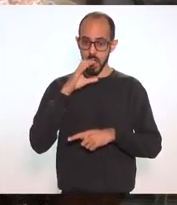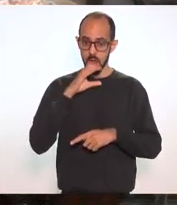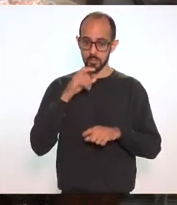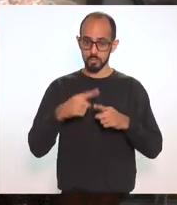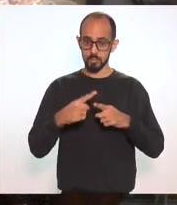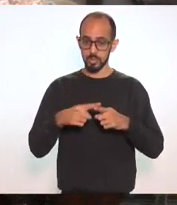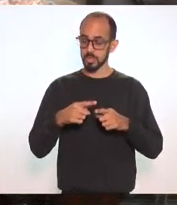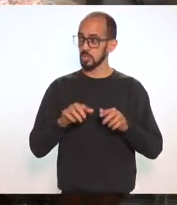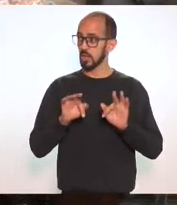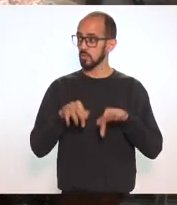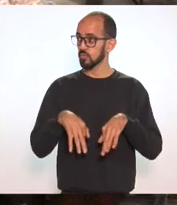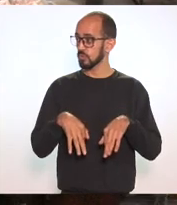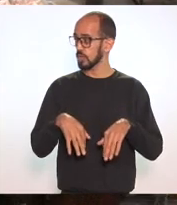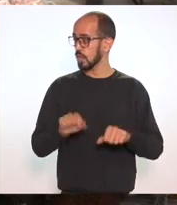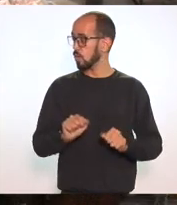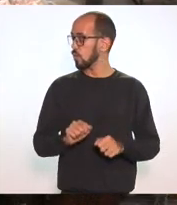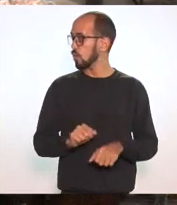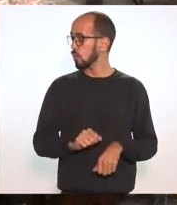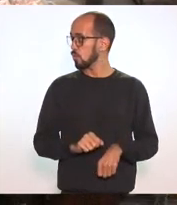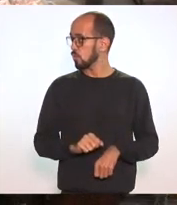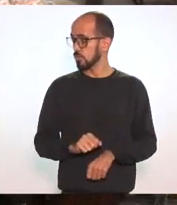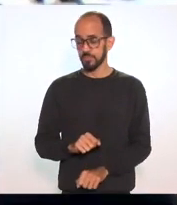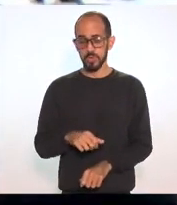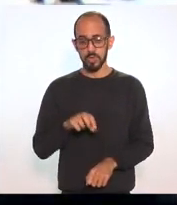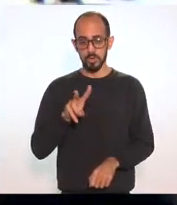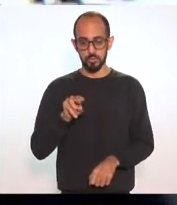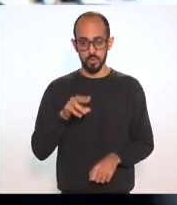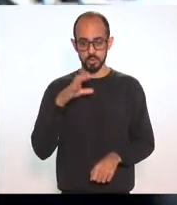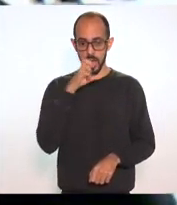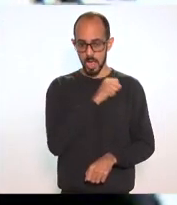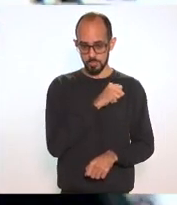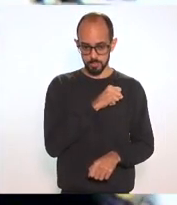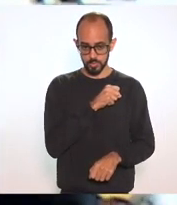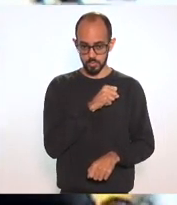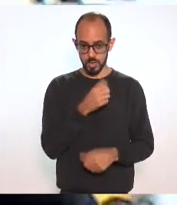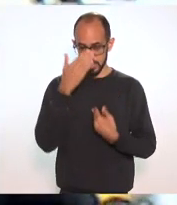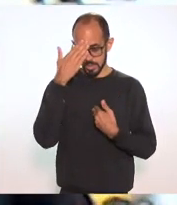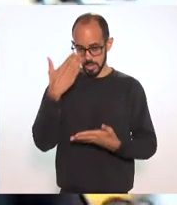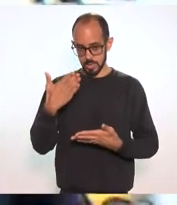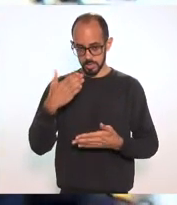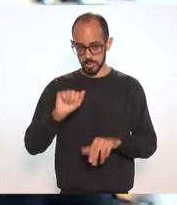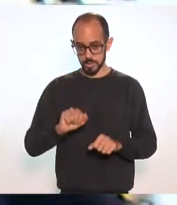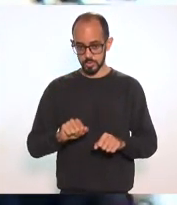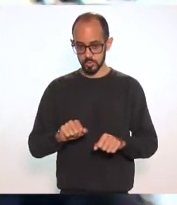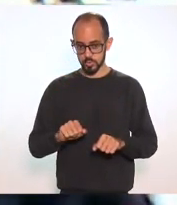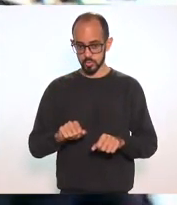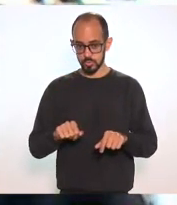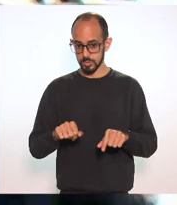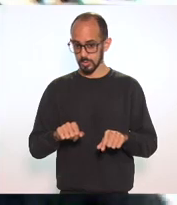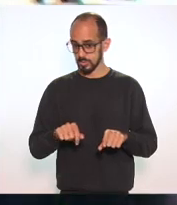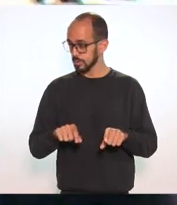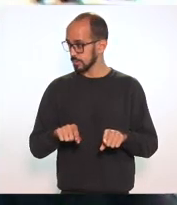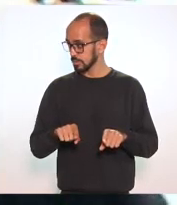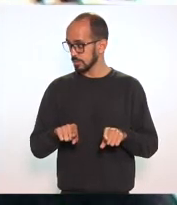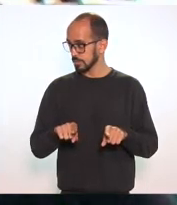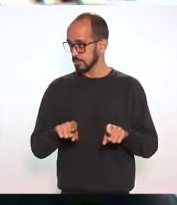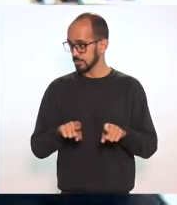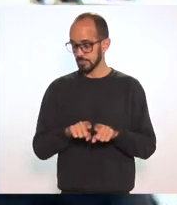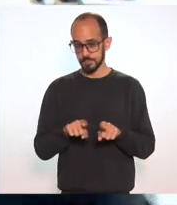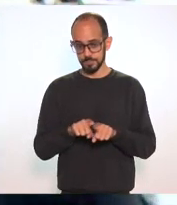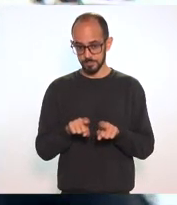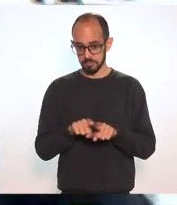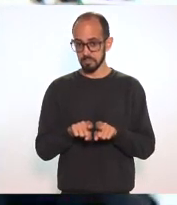expediente final. Senhor presidente, serei breve, agradeço. Quero registrar que hoje é o Dia Internacional do Direito à Verdade